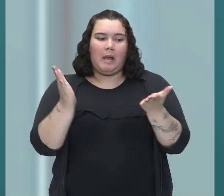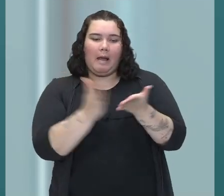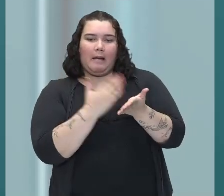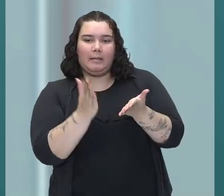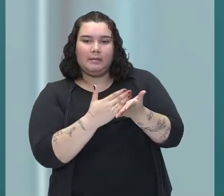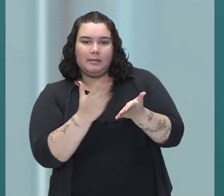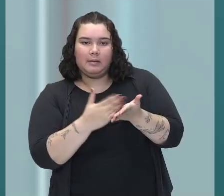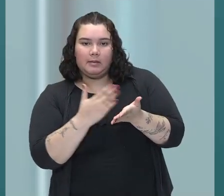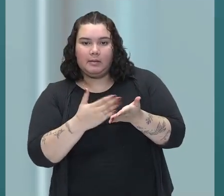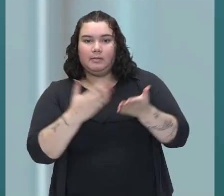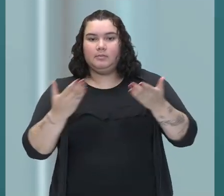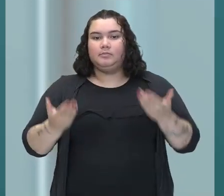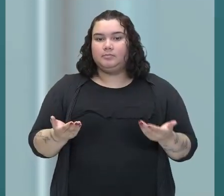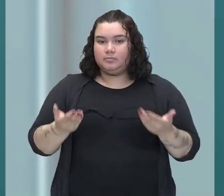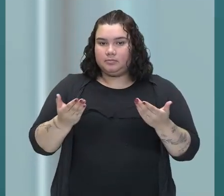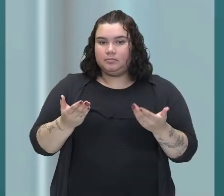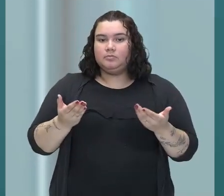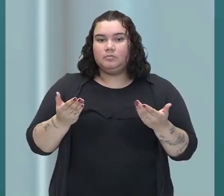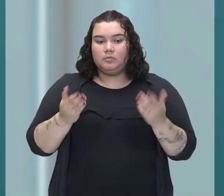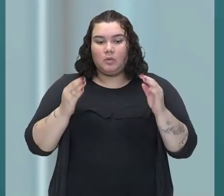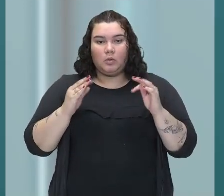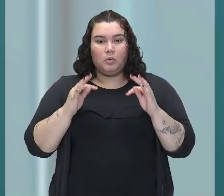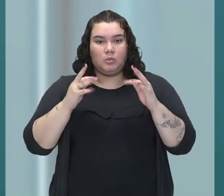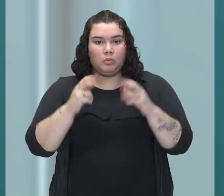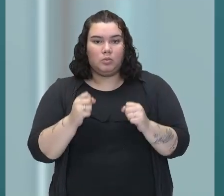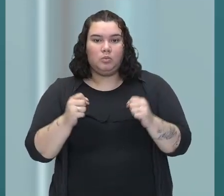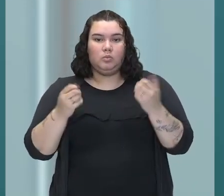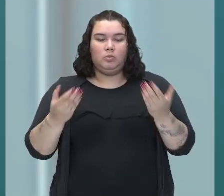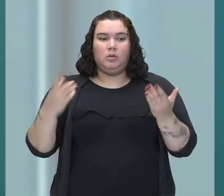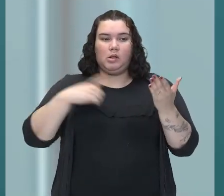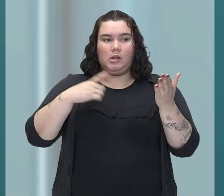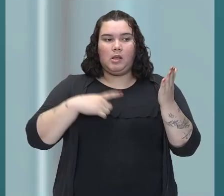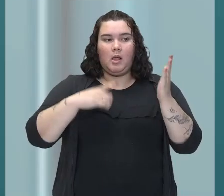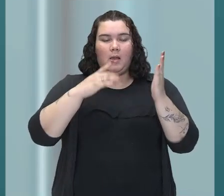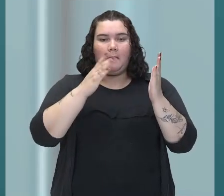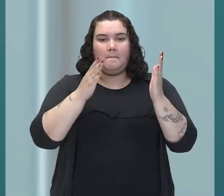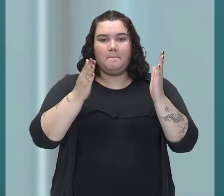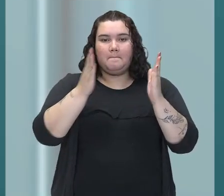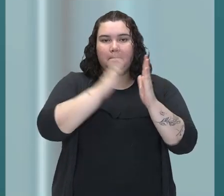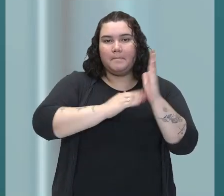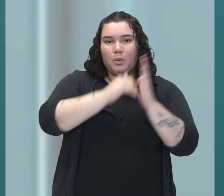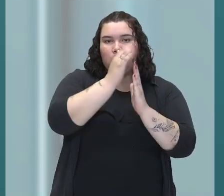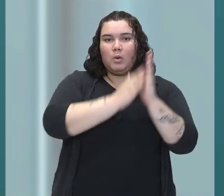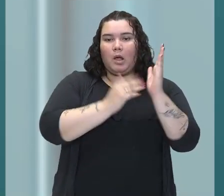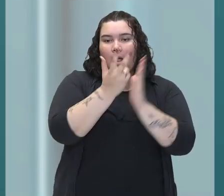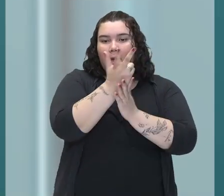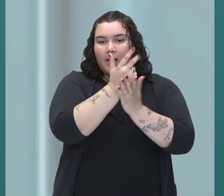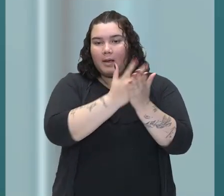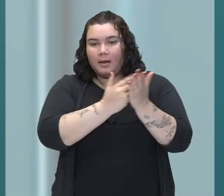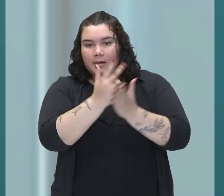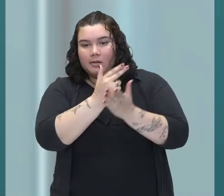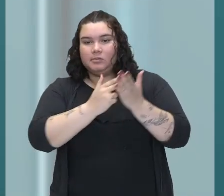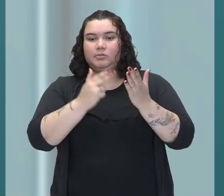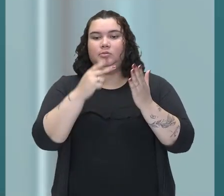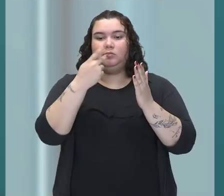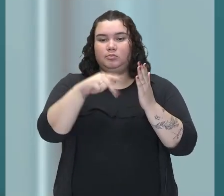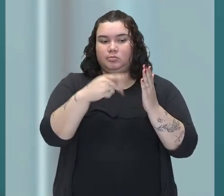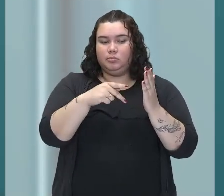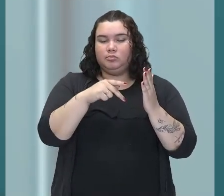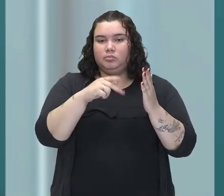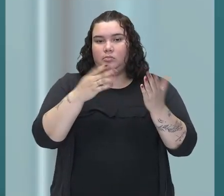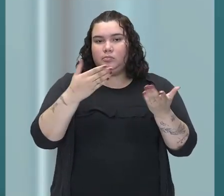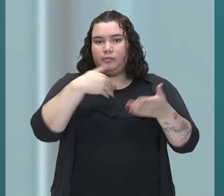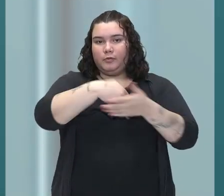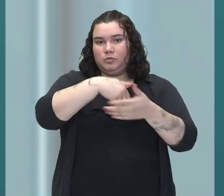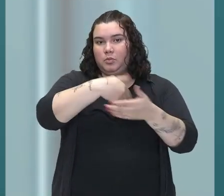cadernos, tudo com pintura, né? E artes daquele time. Então, aí